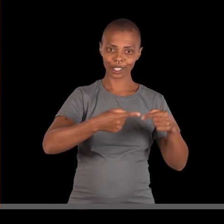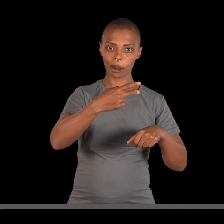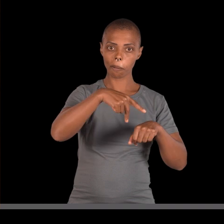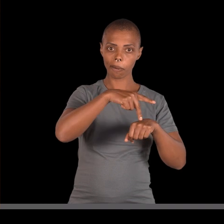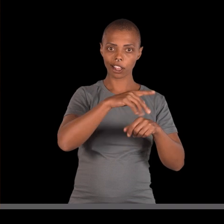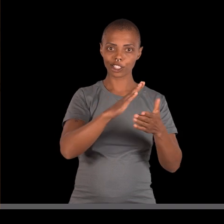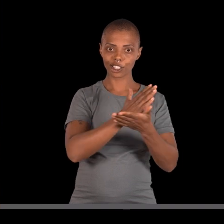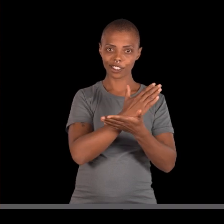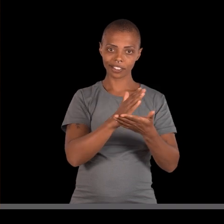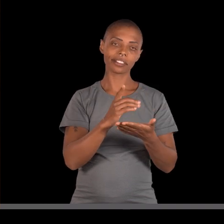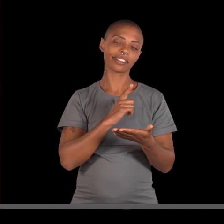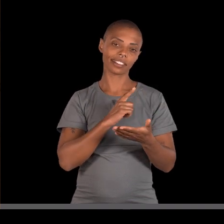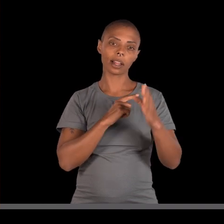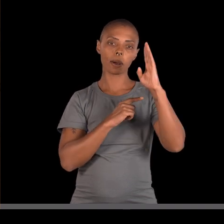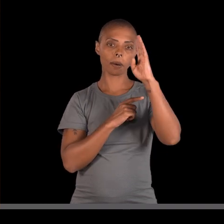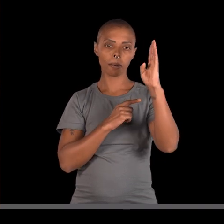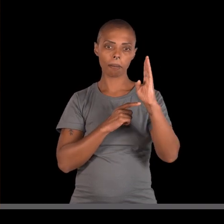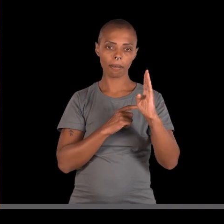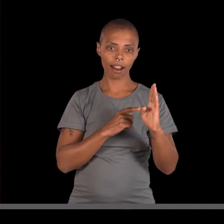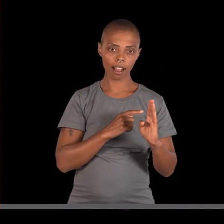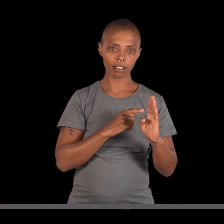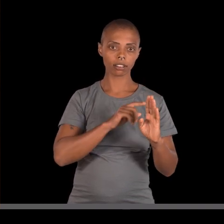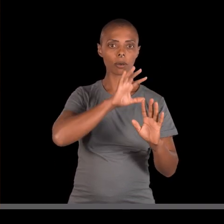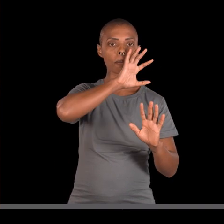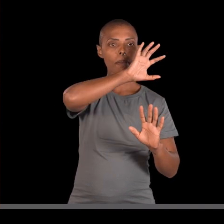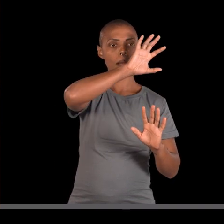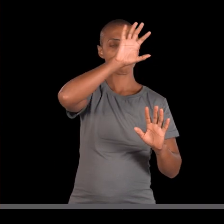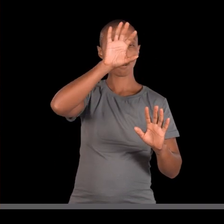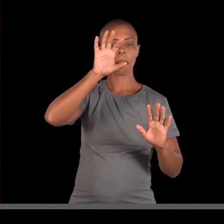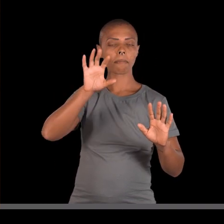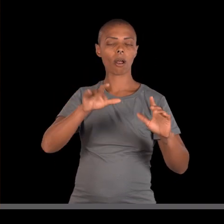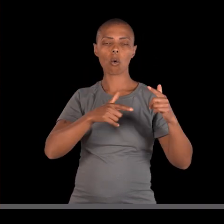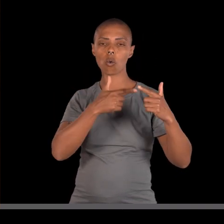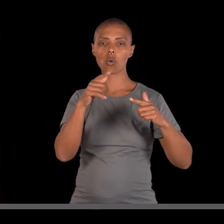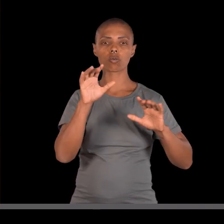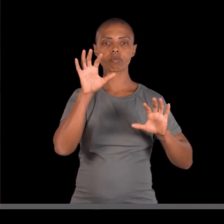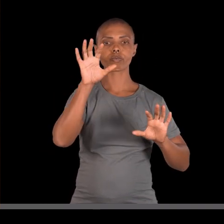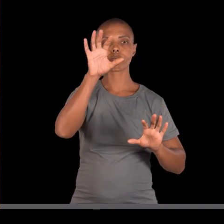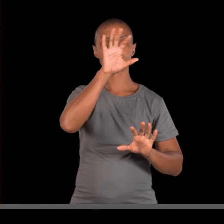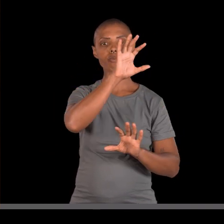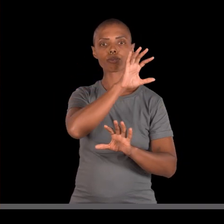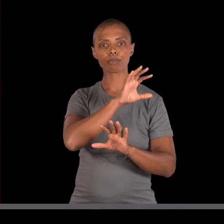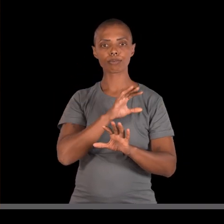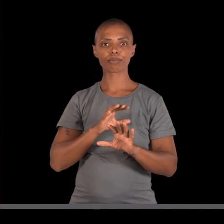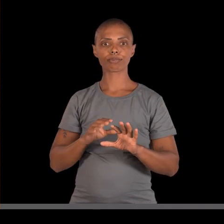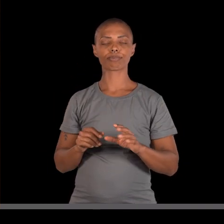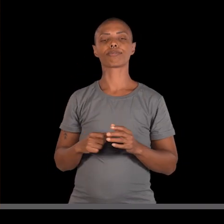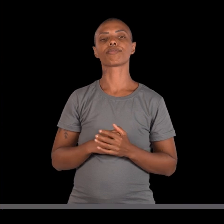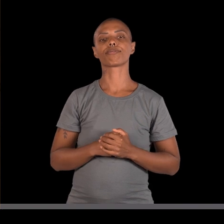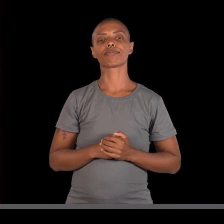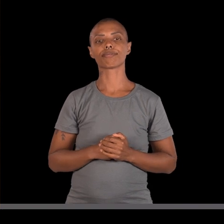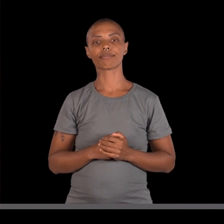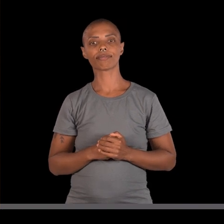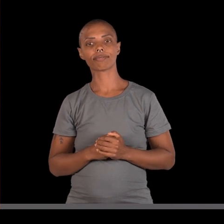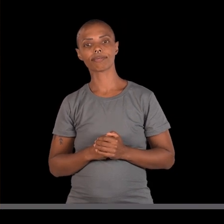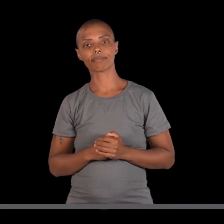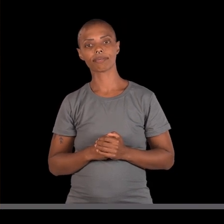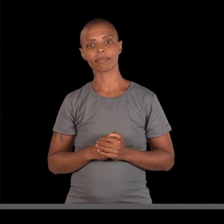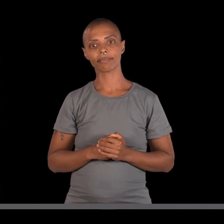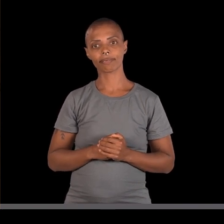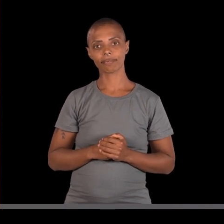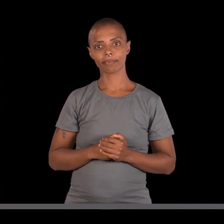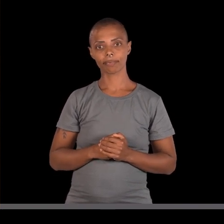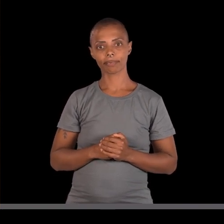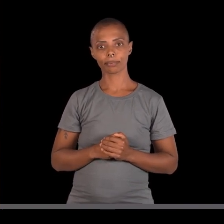A América do Sul, mapa político e mapa físico. Mapa político você vai ter, então, o Brasil, aqui as 3 Guianas, a